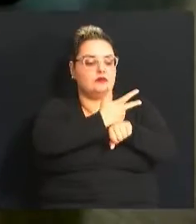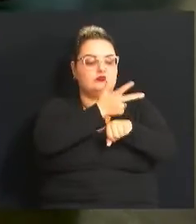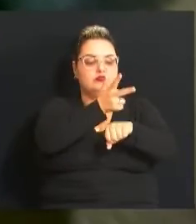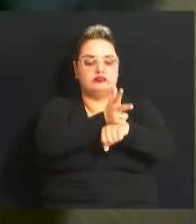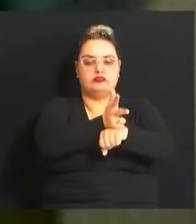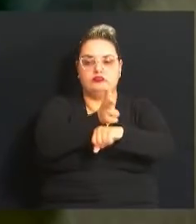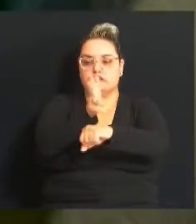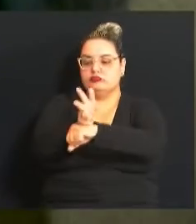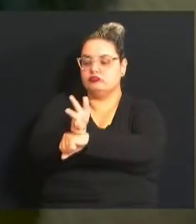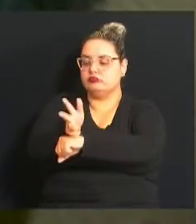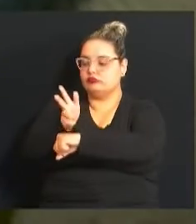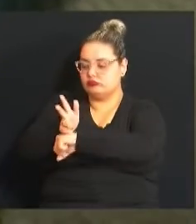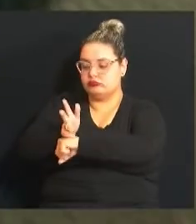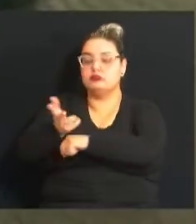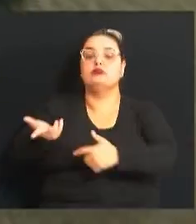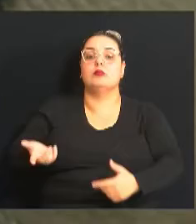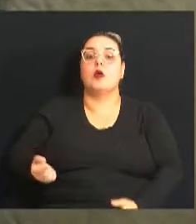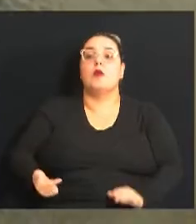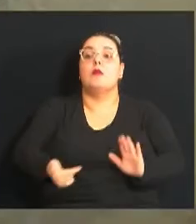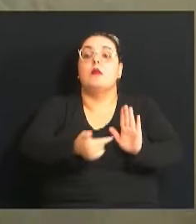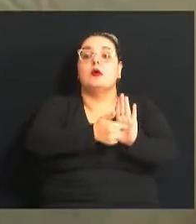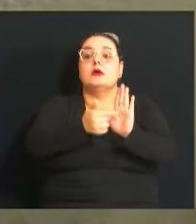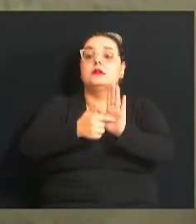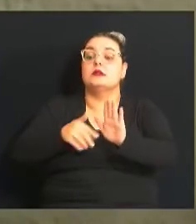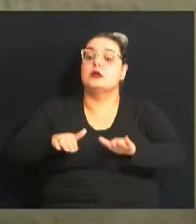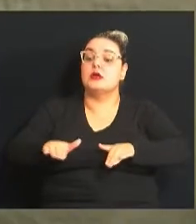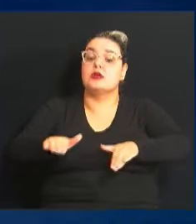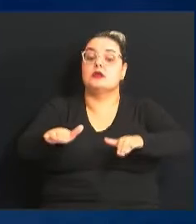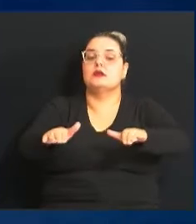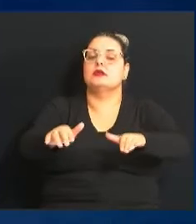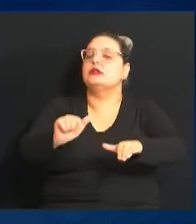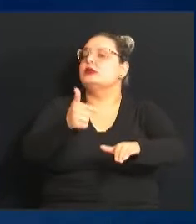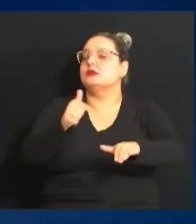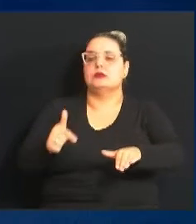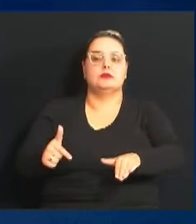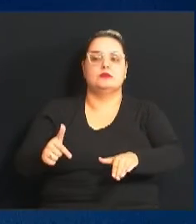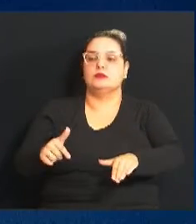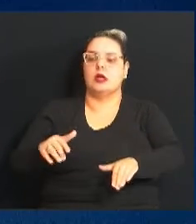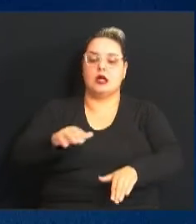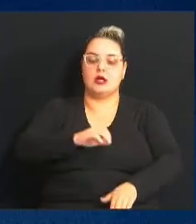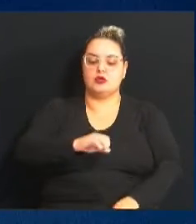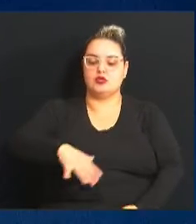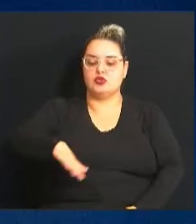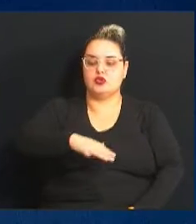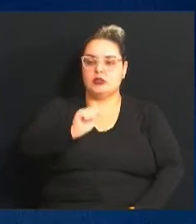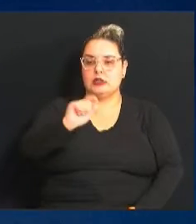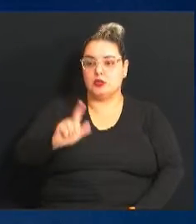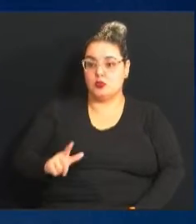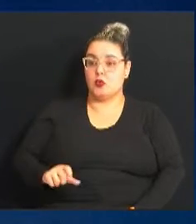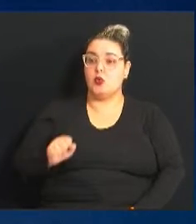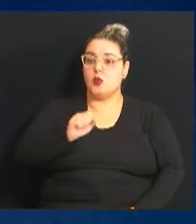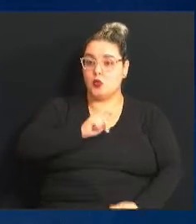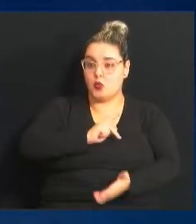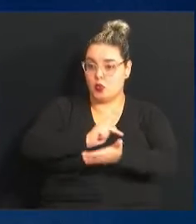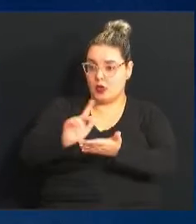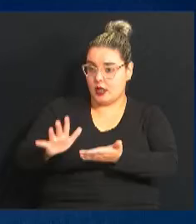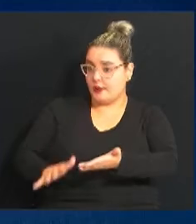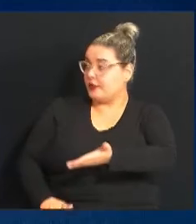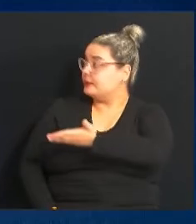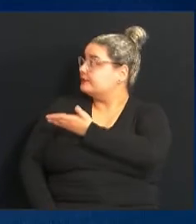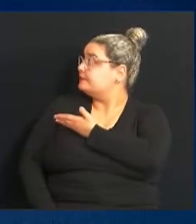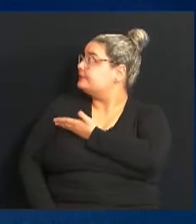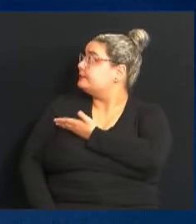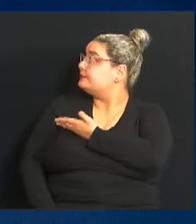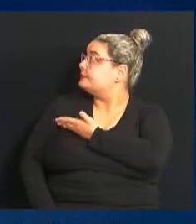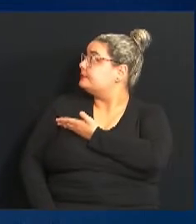sistema indicará os veículos estacionados irregularmente. O aplicativo da Zona Azul Digital pode ser baixado